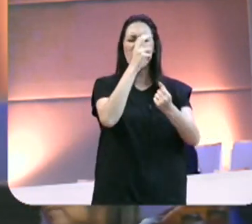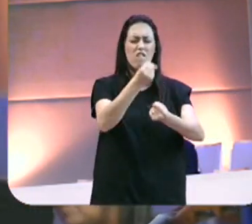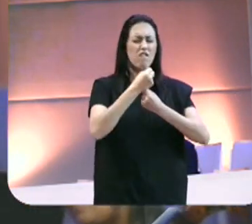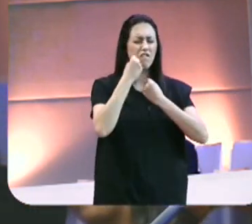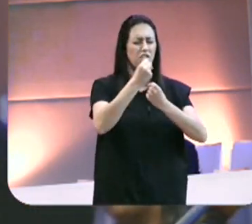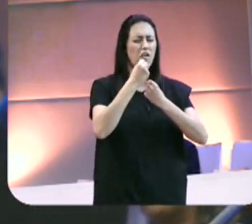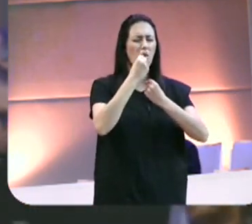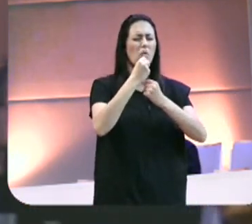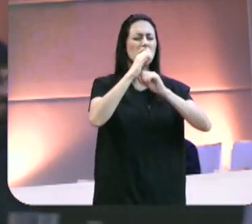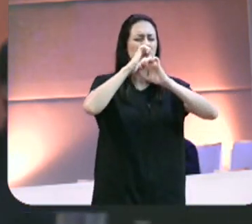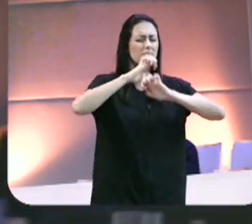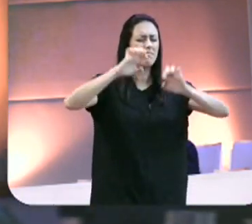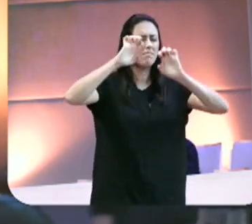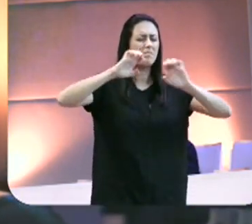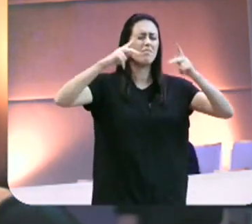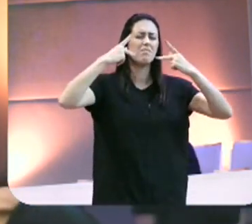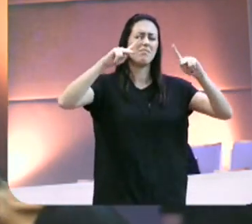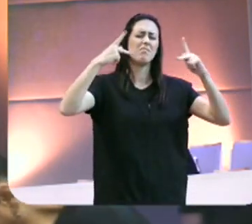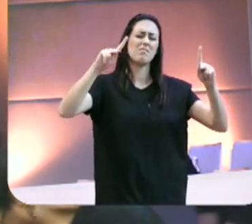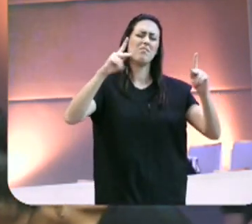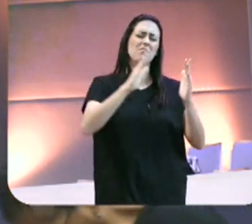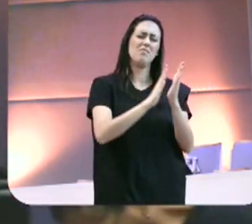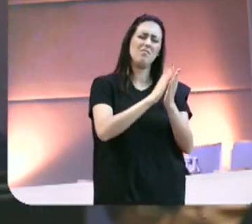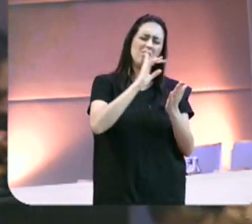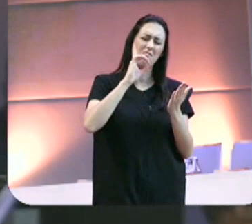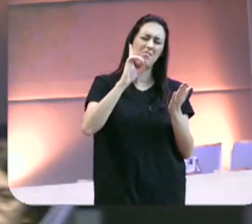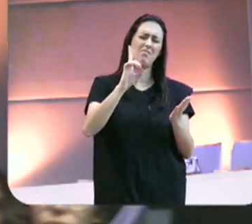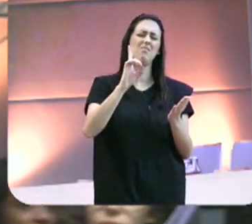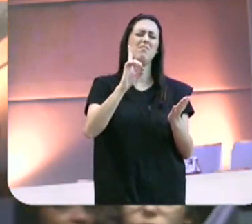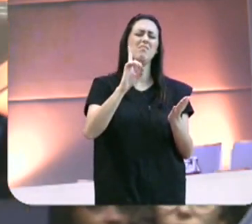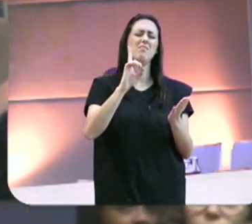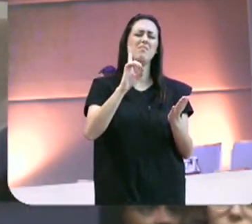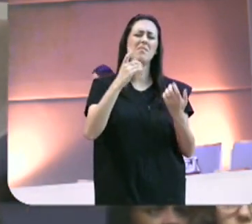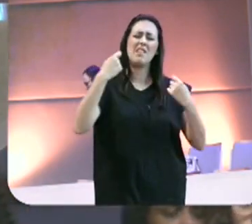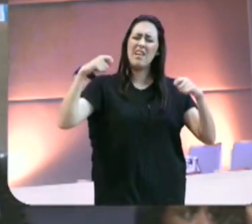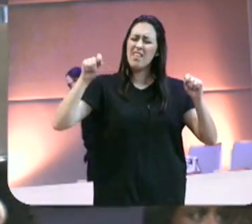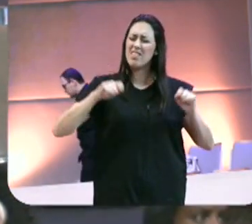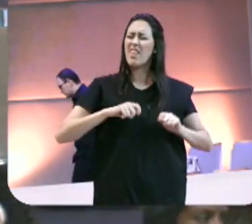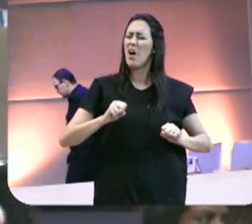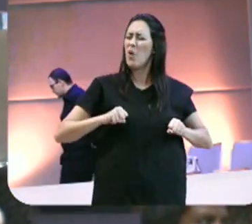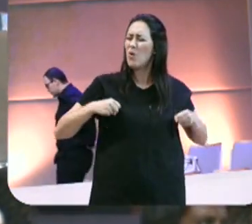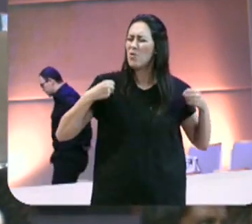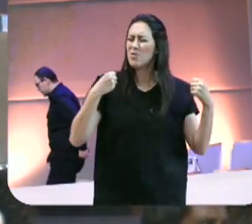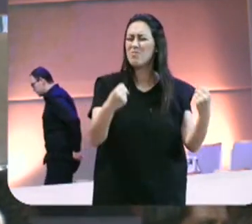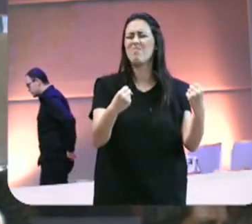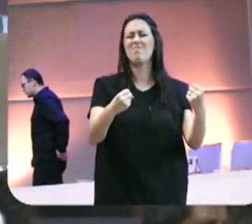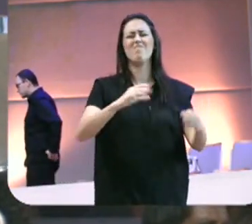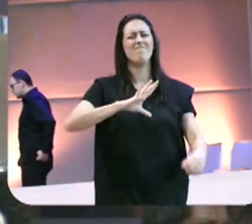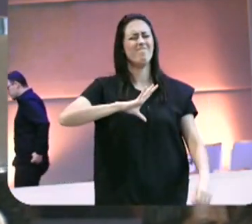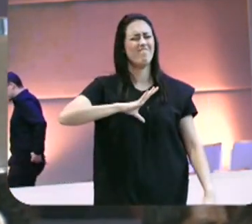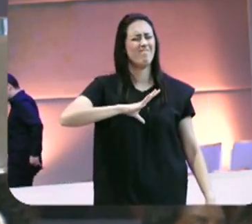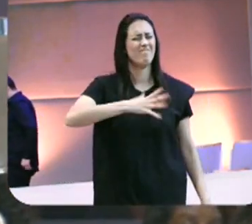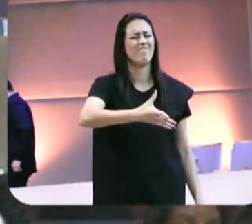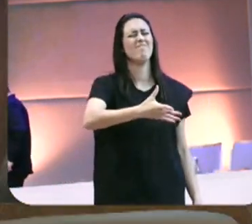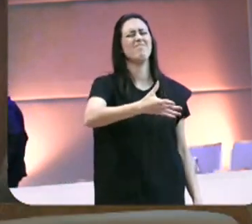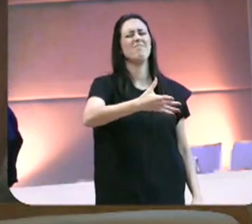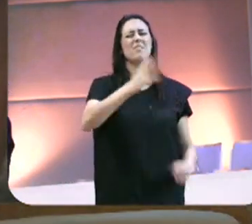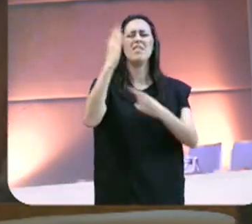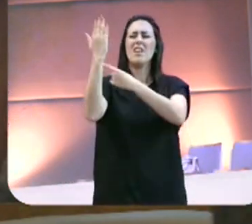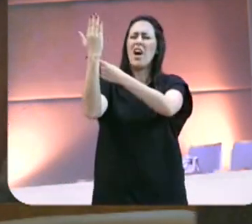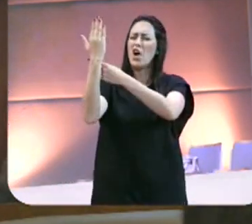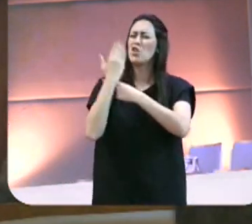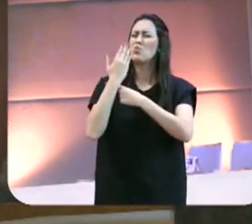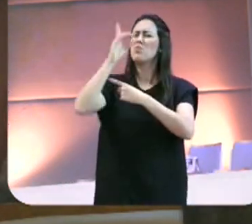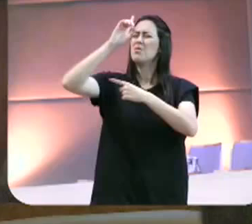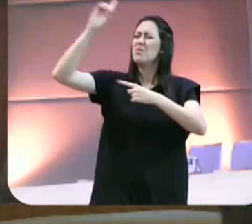forças, nós pregamos essa santa palavra. Dá-nos as ousadias, ó Deus, e dá-nos essa ousadia, e estende as Tuas